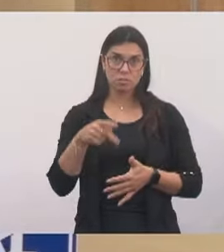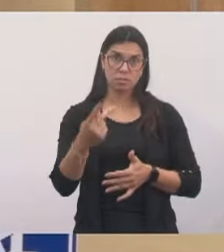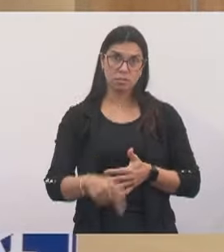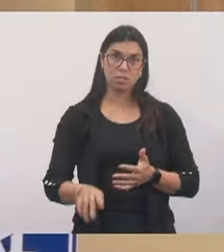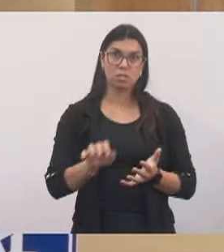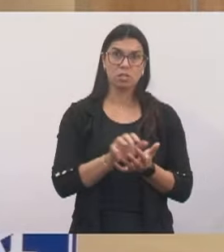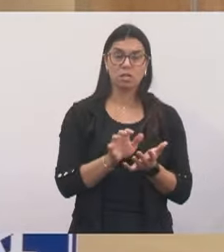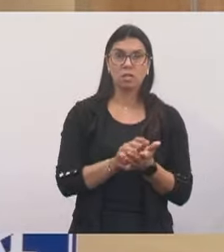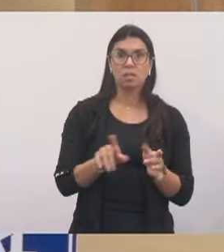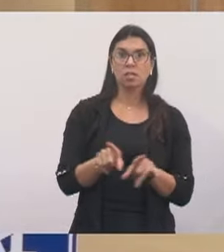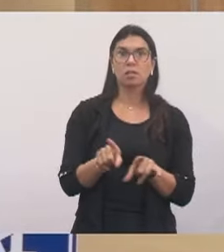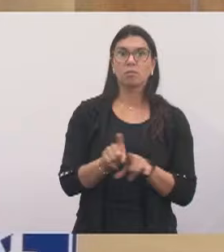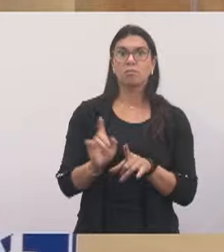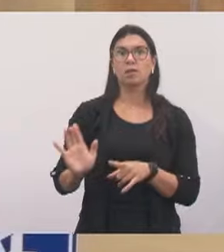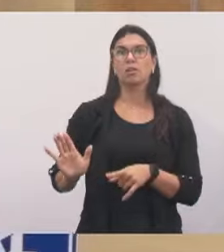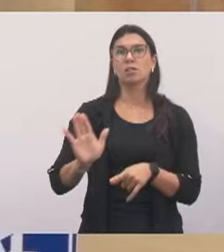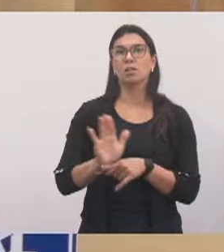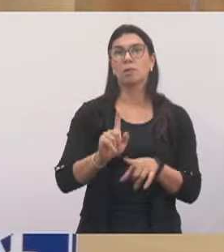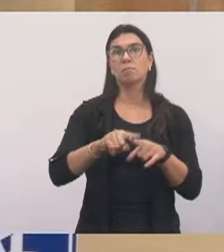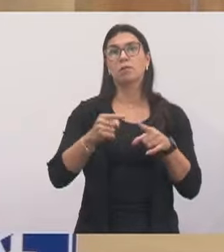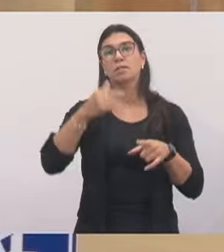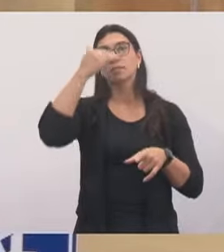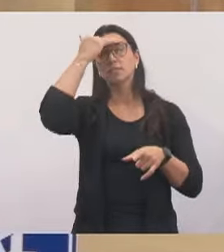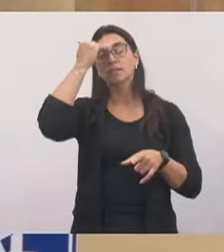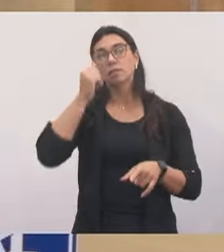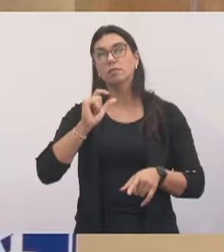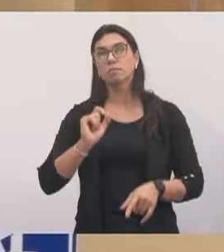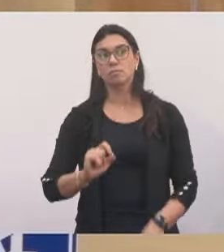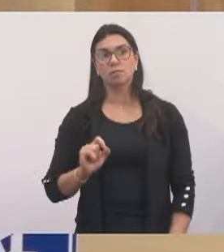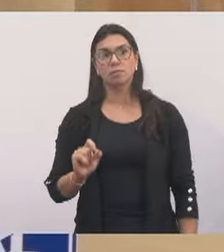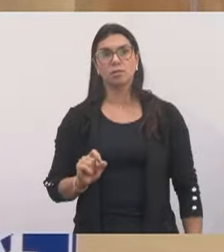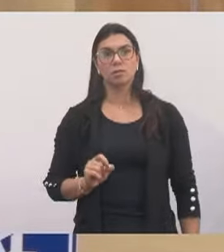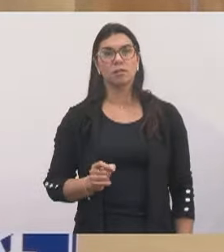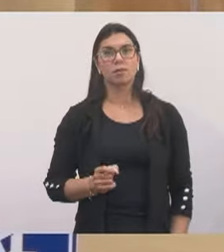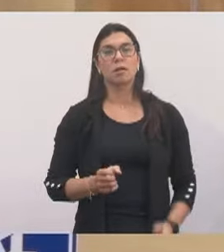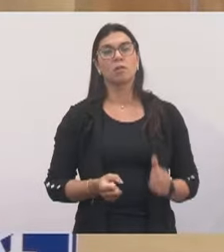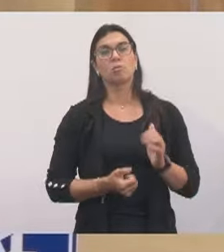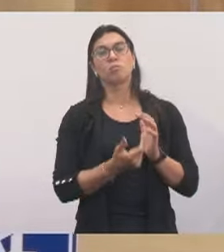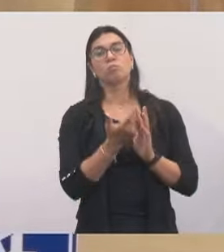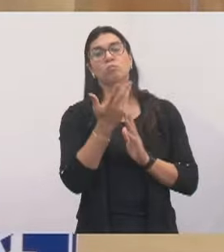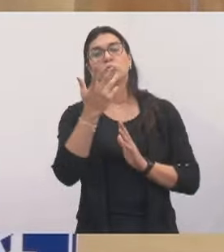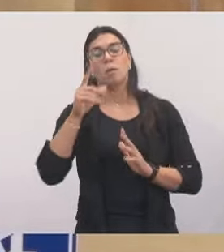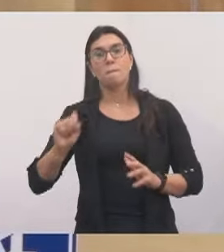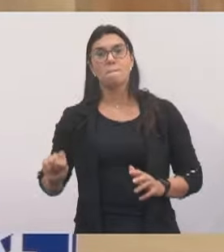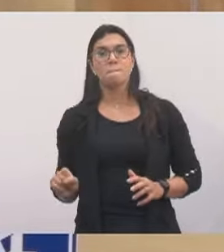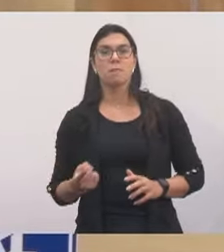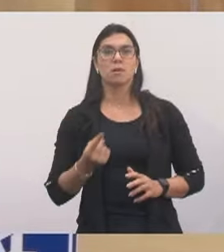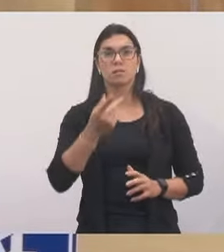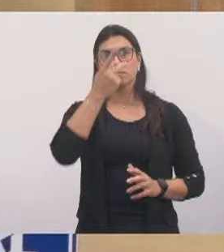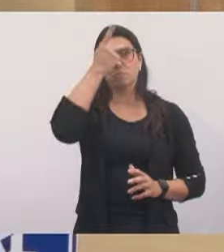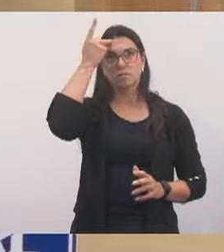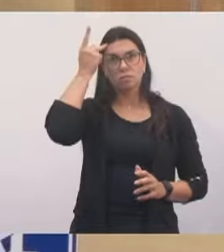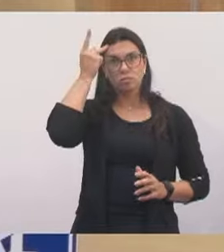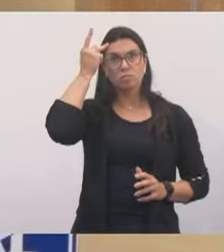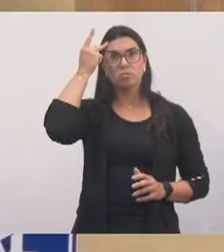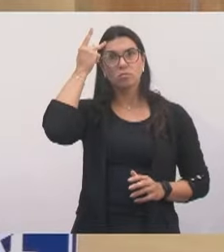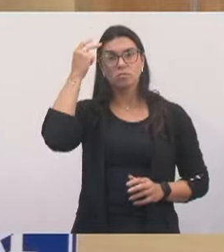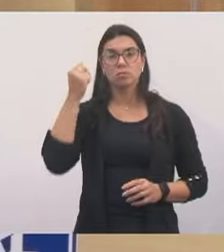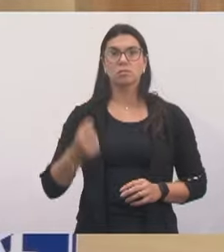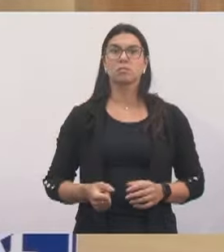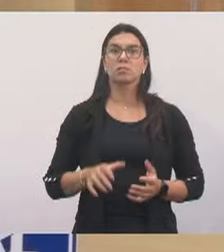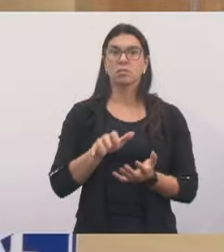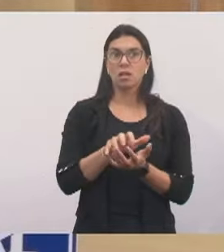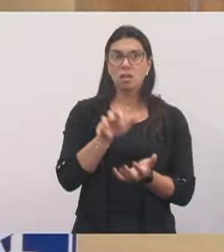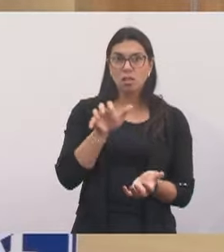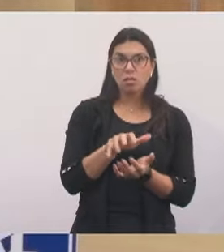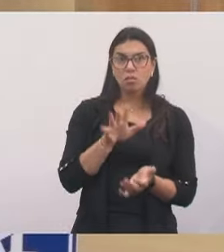ajudaram. Mas saibam que milhares, milhares de pessoas idosas